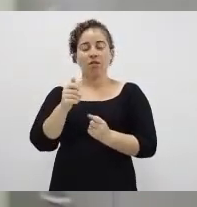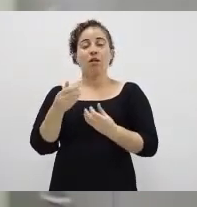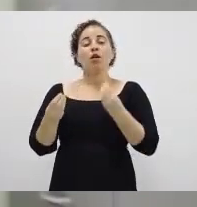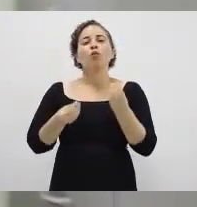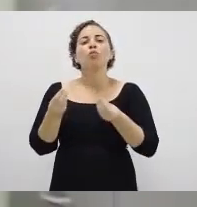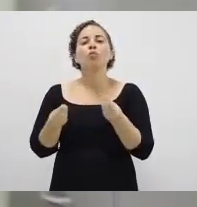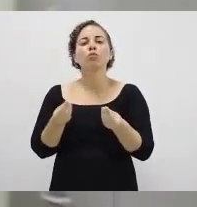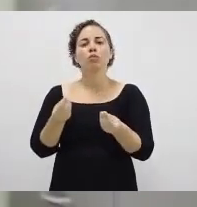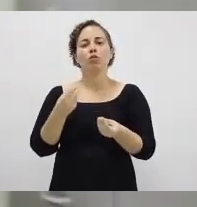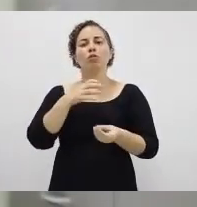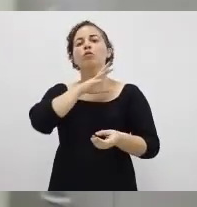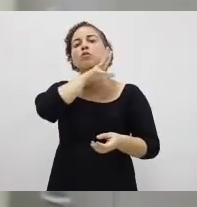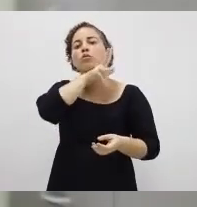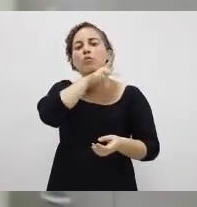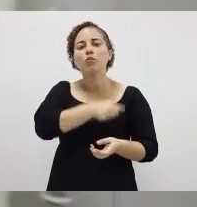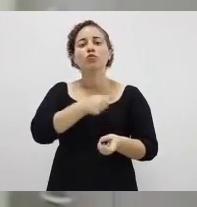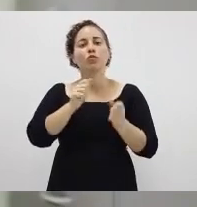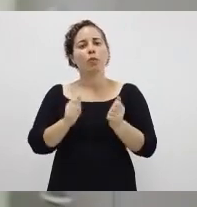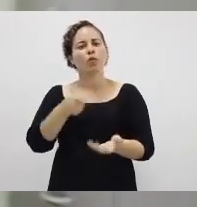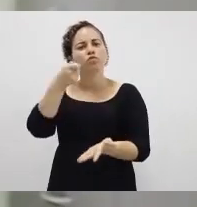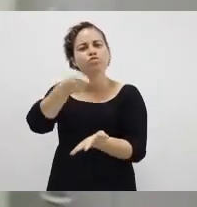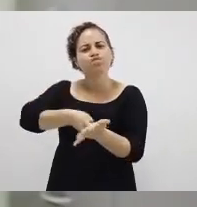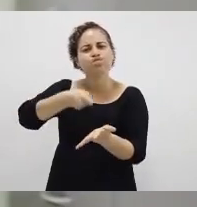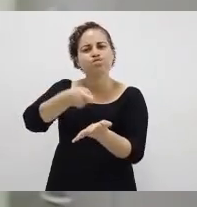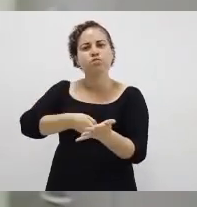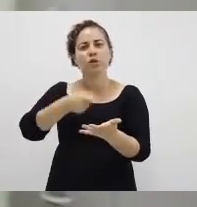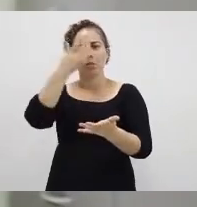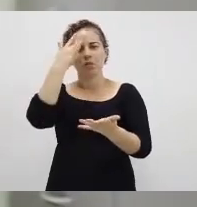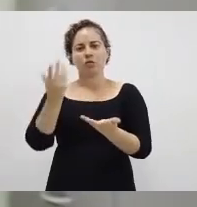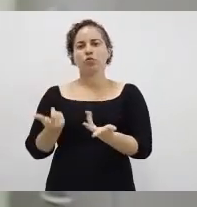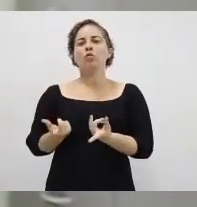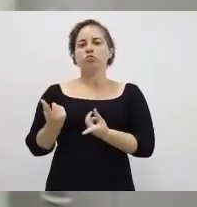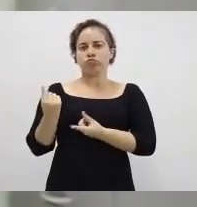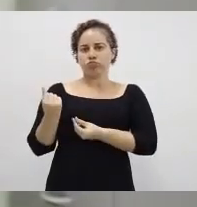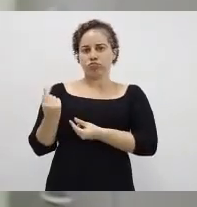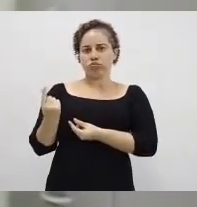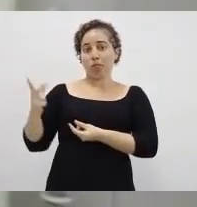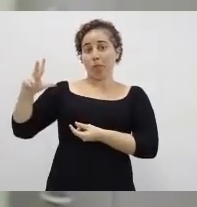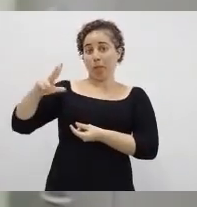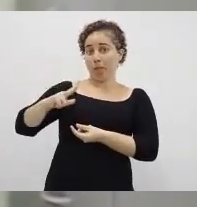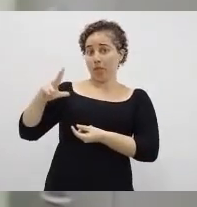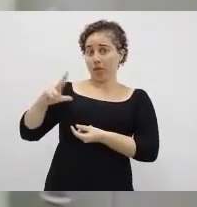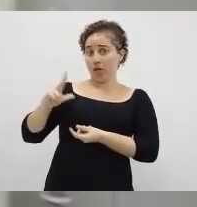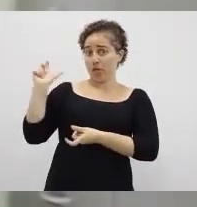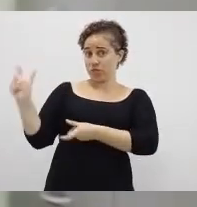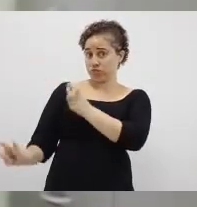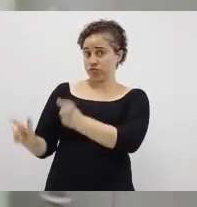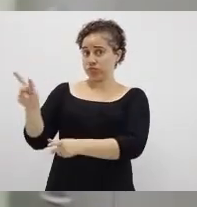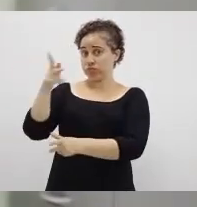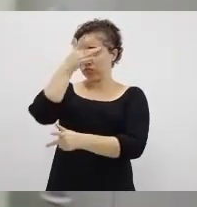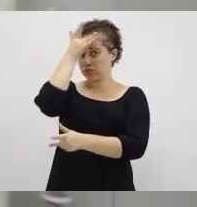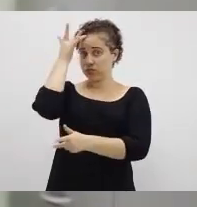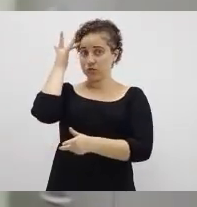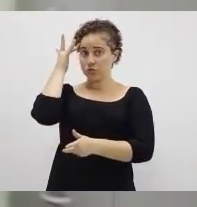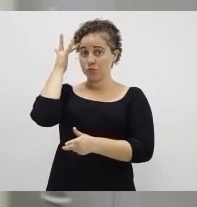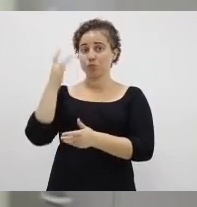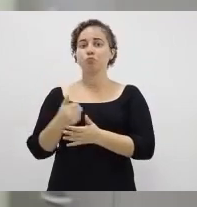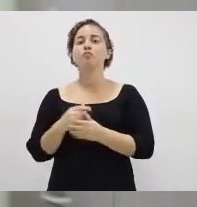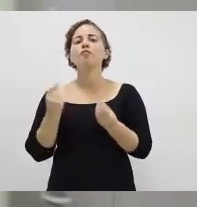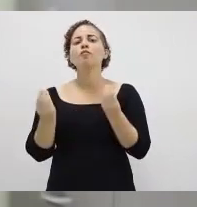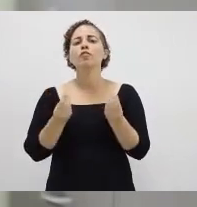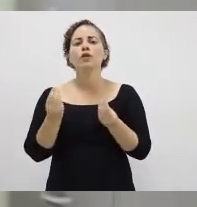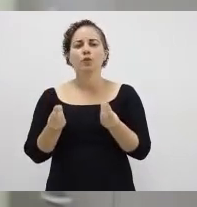ser cobrados diretamente no patrimônio das pessoas. E esse patrimônio das pessoas